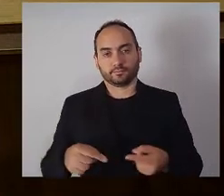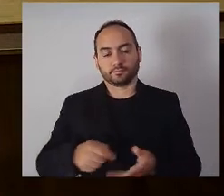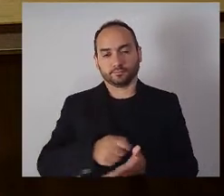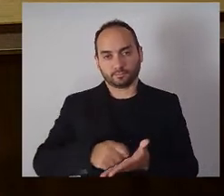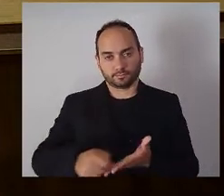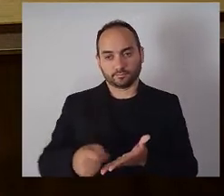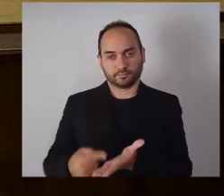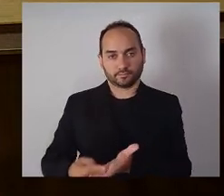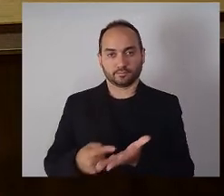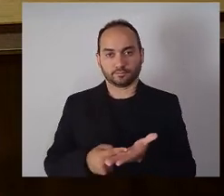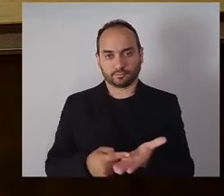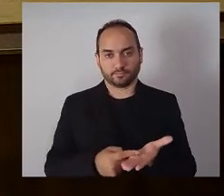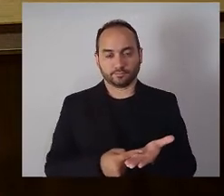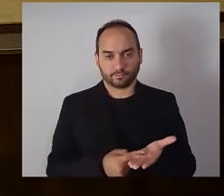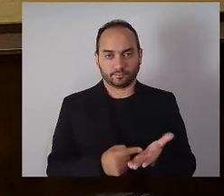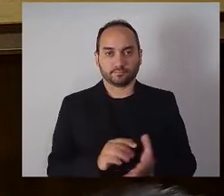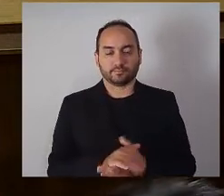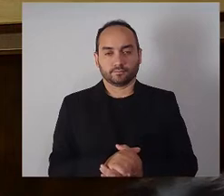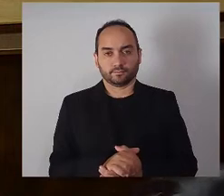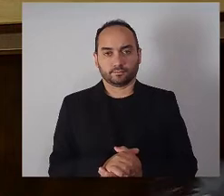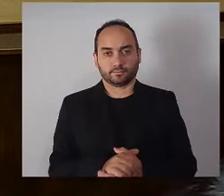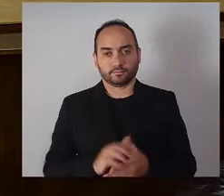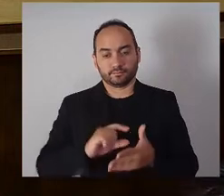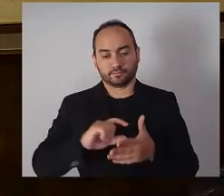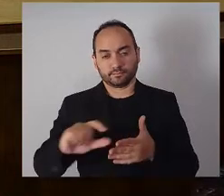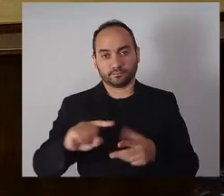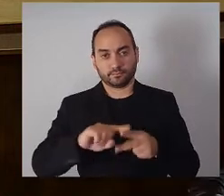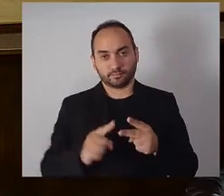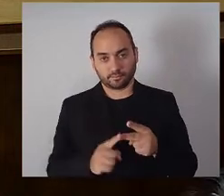convênio, tem duas vias.